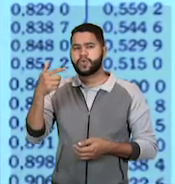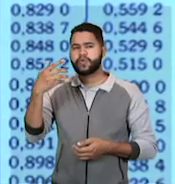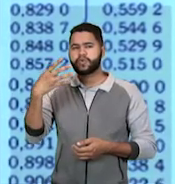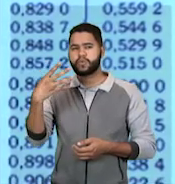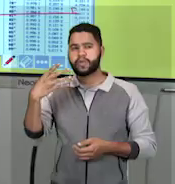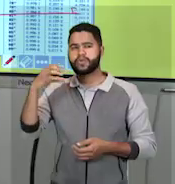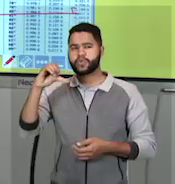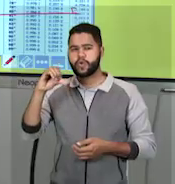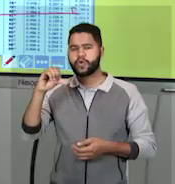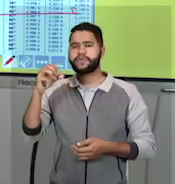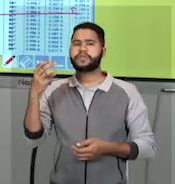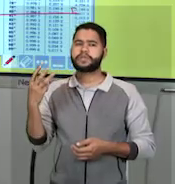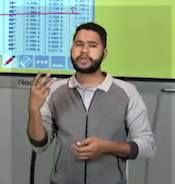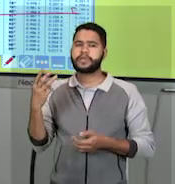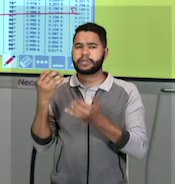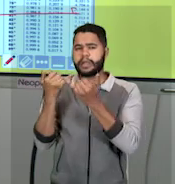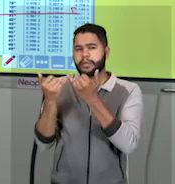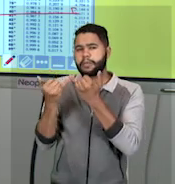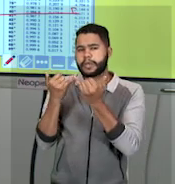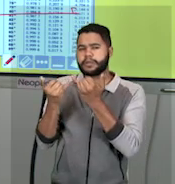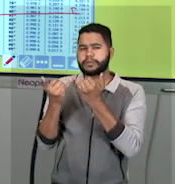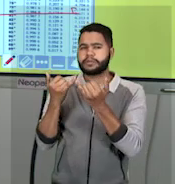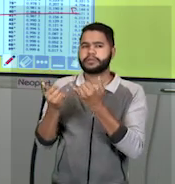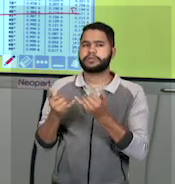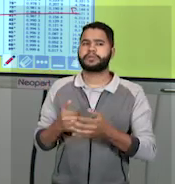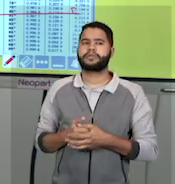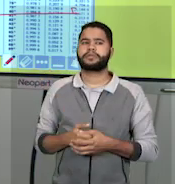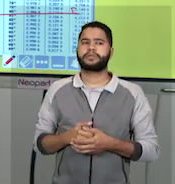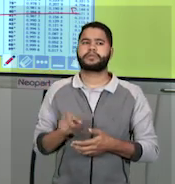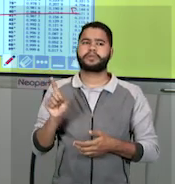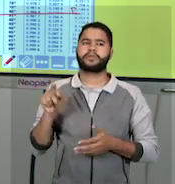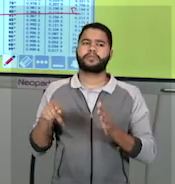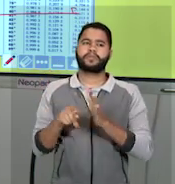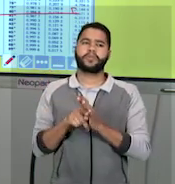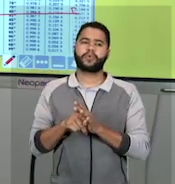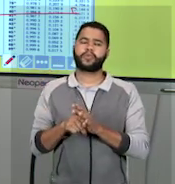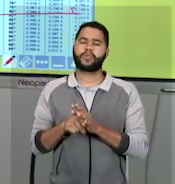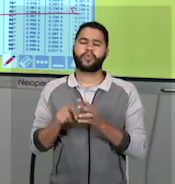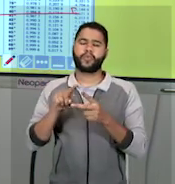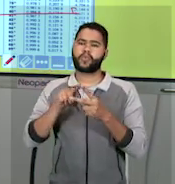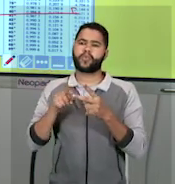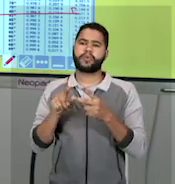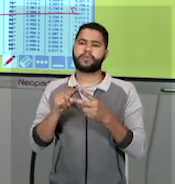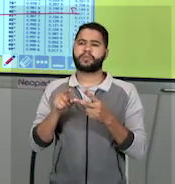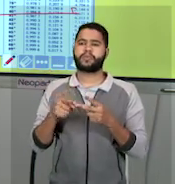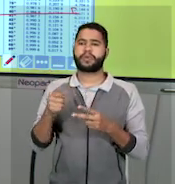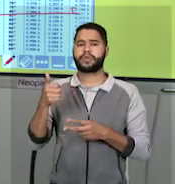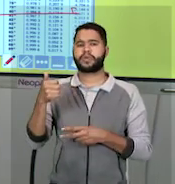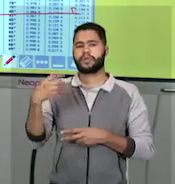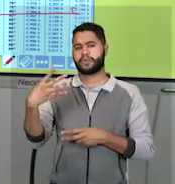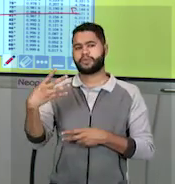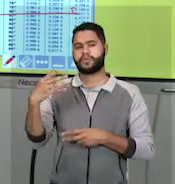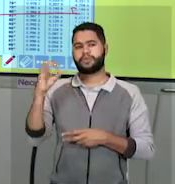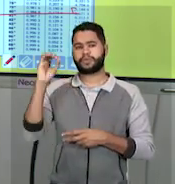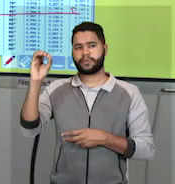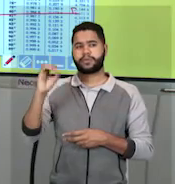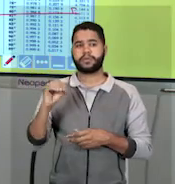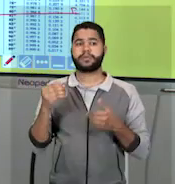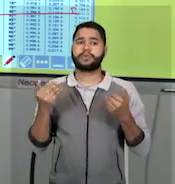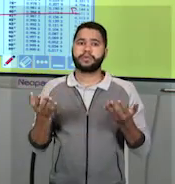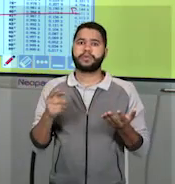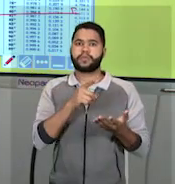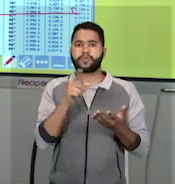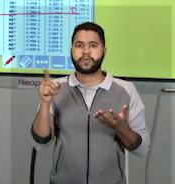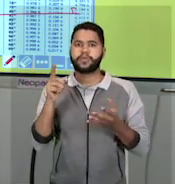0,249. Então, está bem próximo de 0,25. Então, o ângulo é igual a 14. Então, alfa é igual a 14 graus. Assim, você